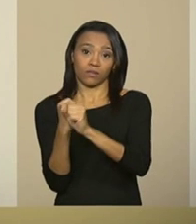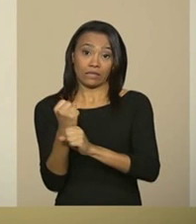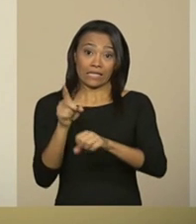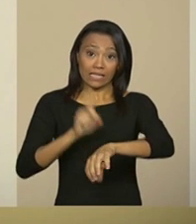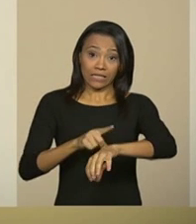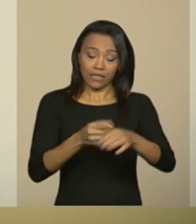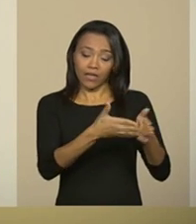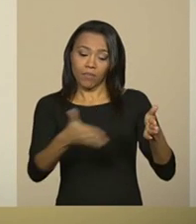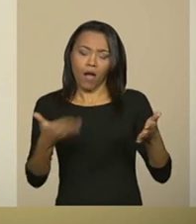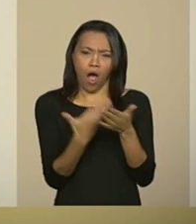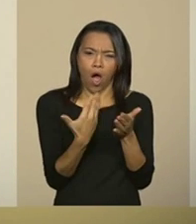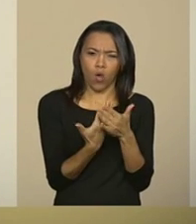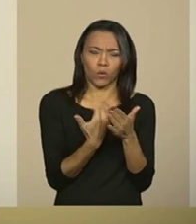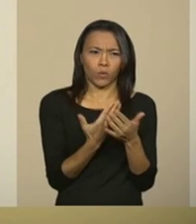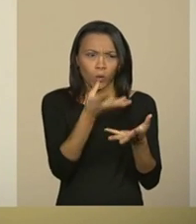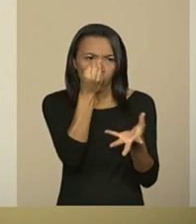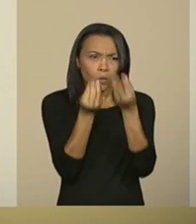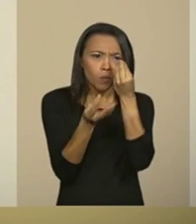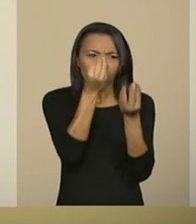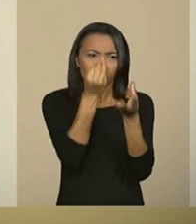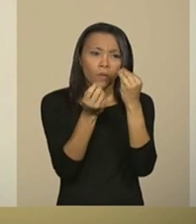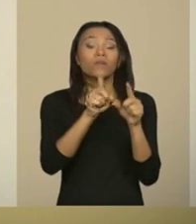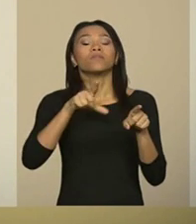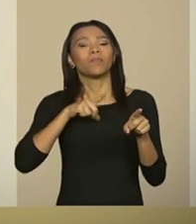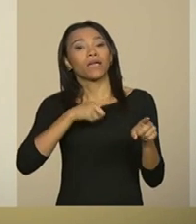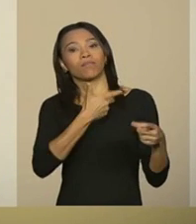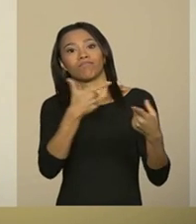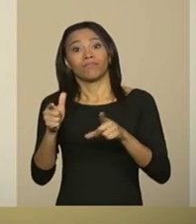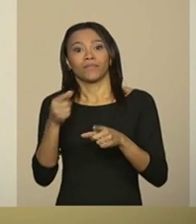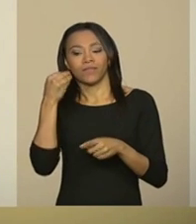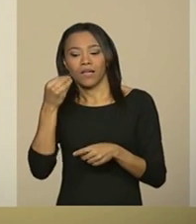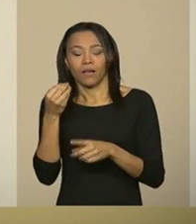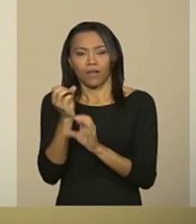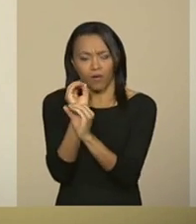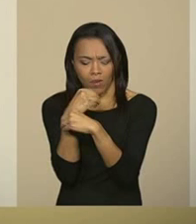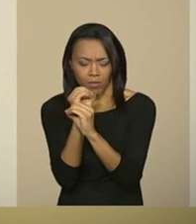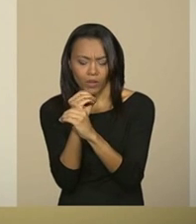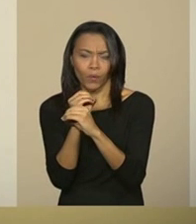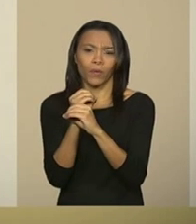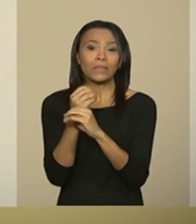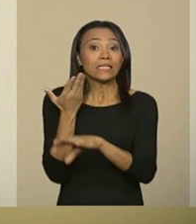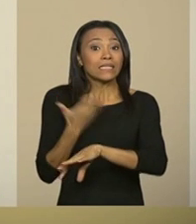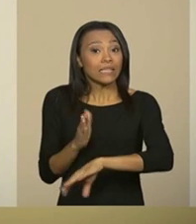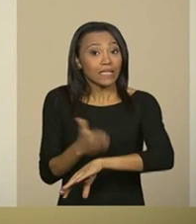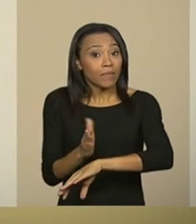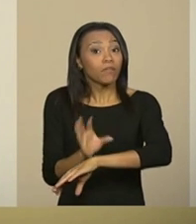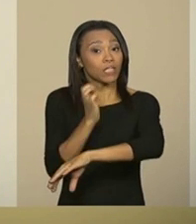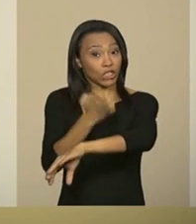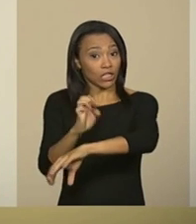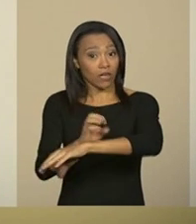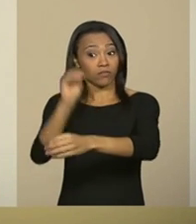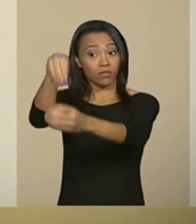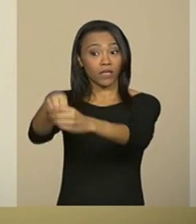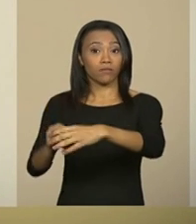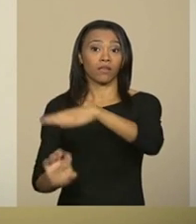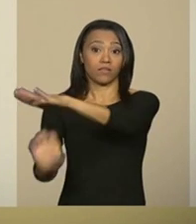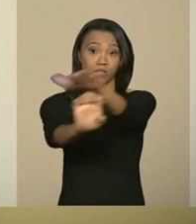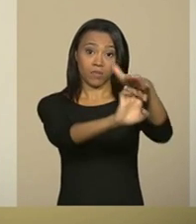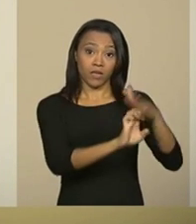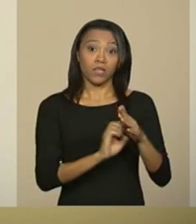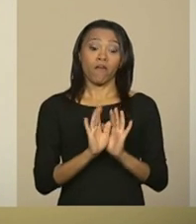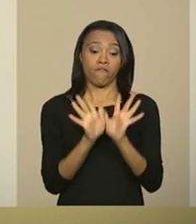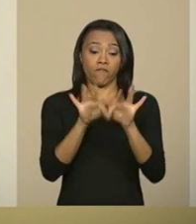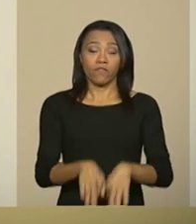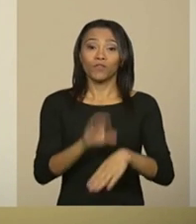aulas teóricas o estudante tem aos laboratórios fazem treinamento e estágio empresa para que ao concluir